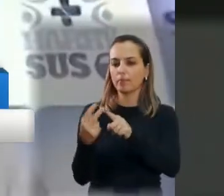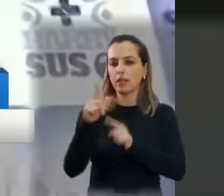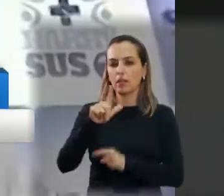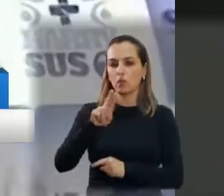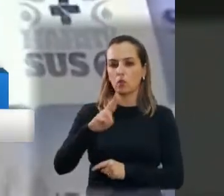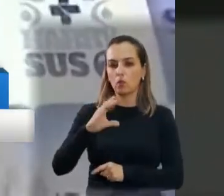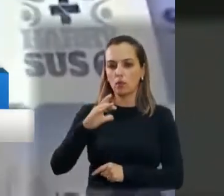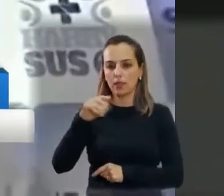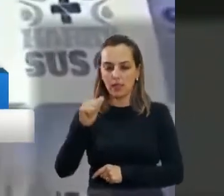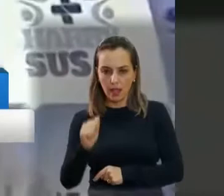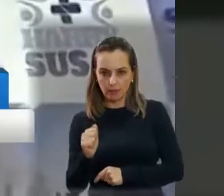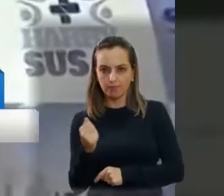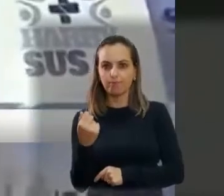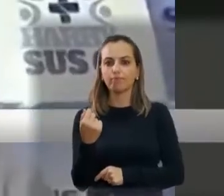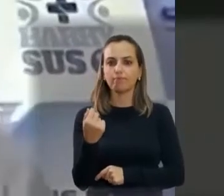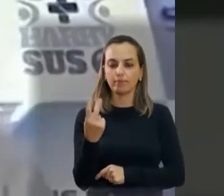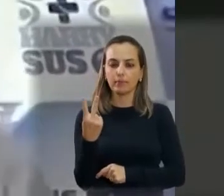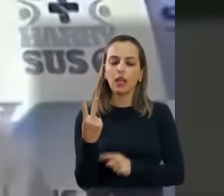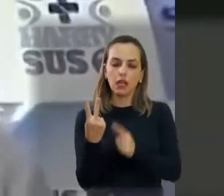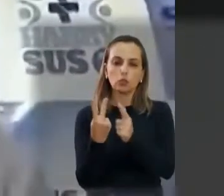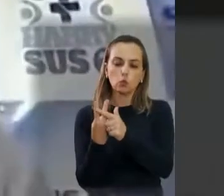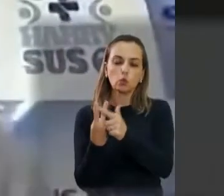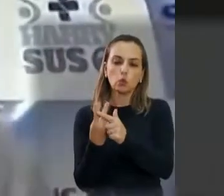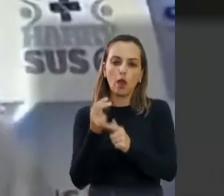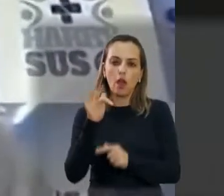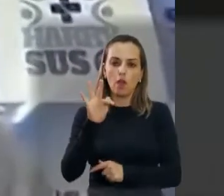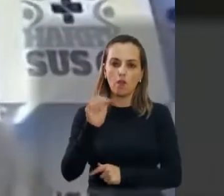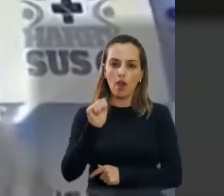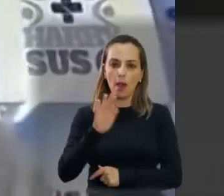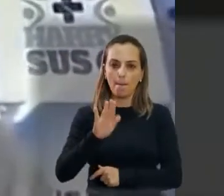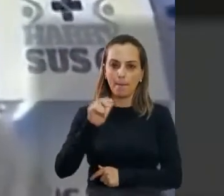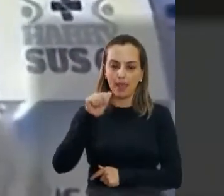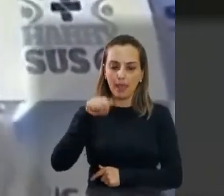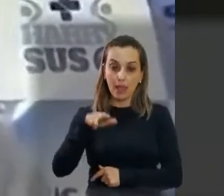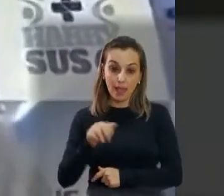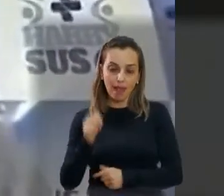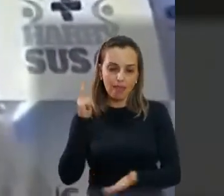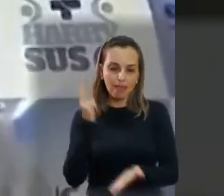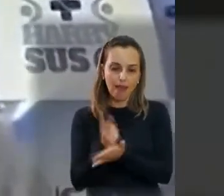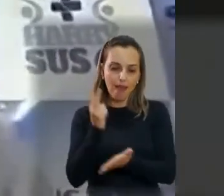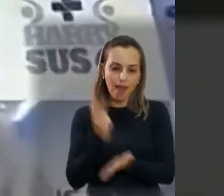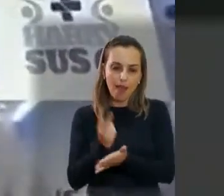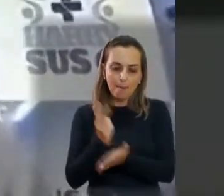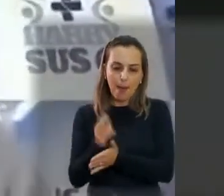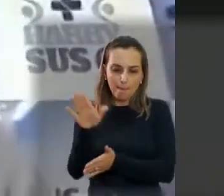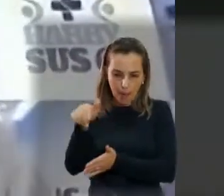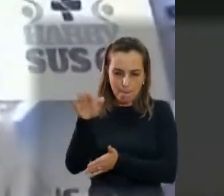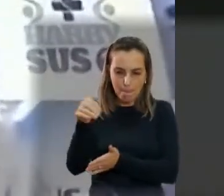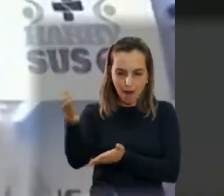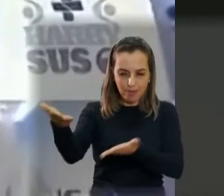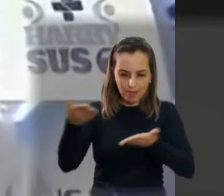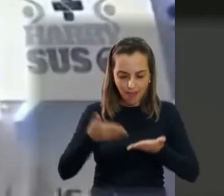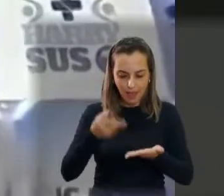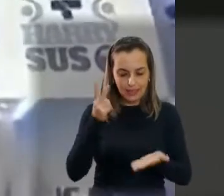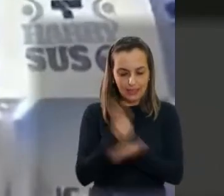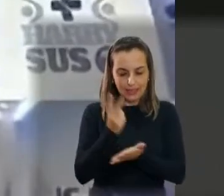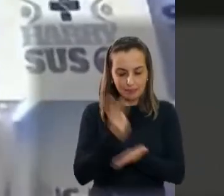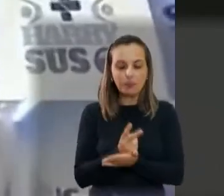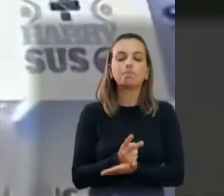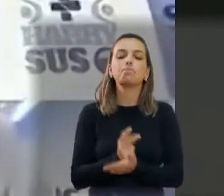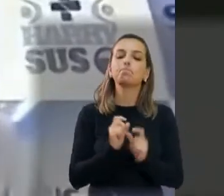é secretária do conselho, e a Fabiana, que sempre quando a gente chama, ela está sempre